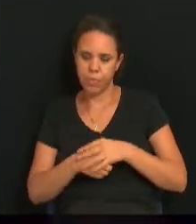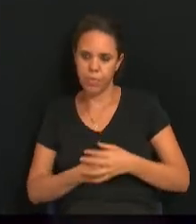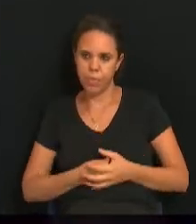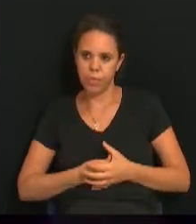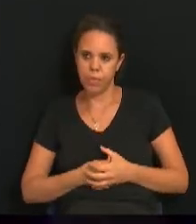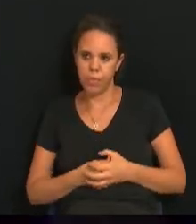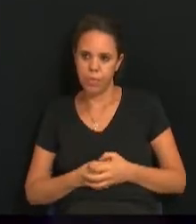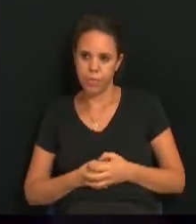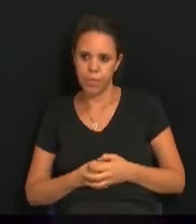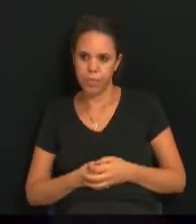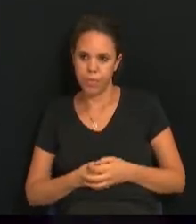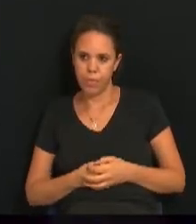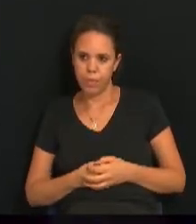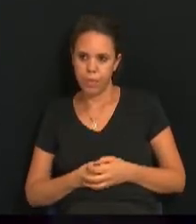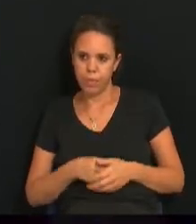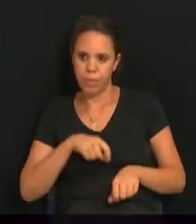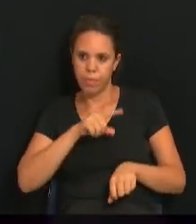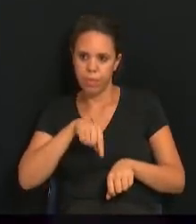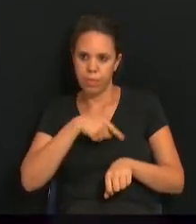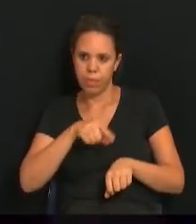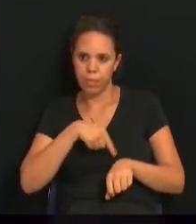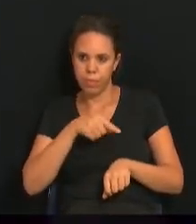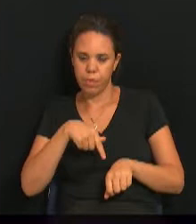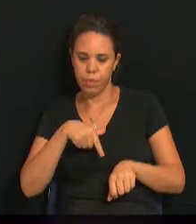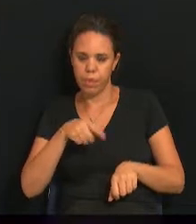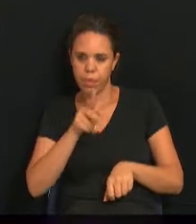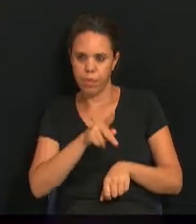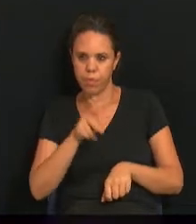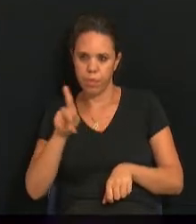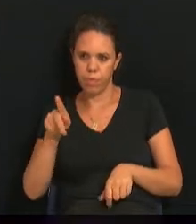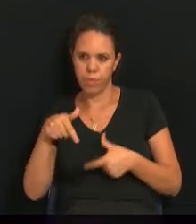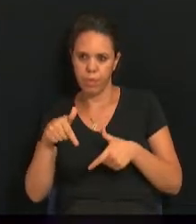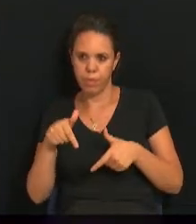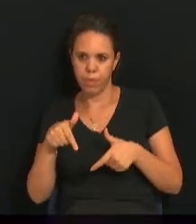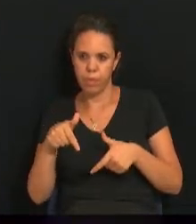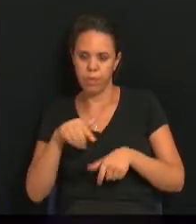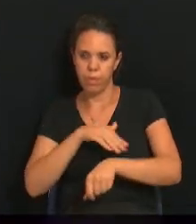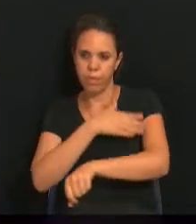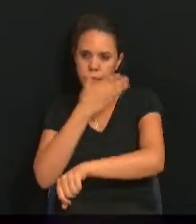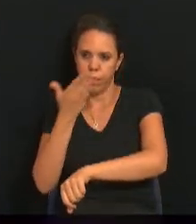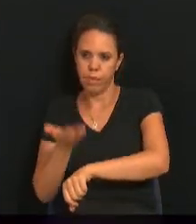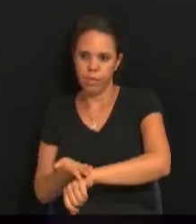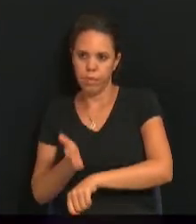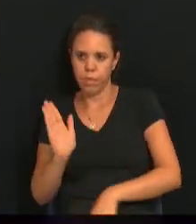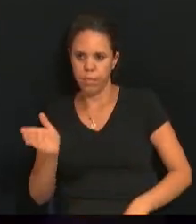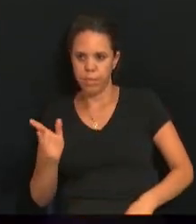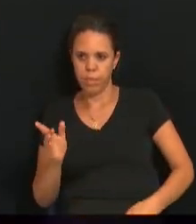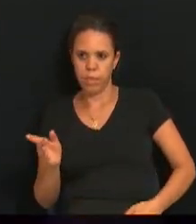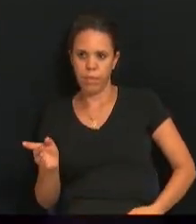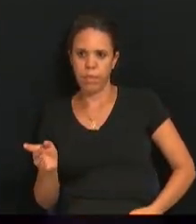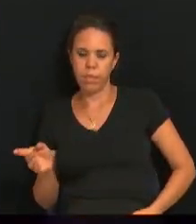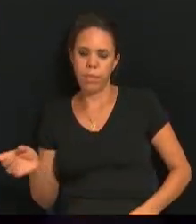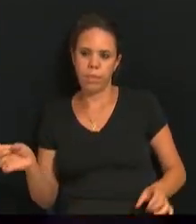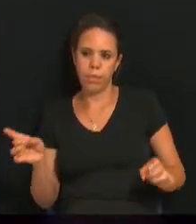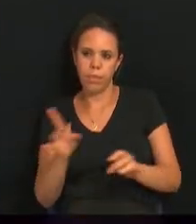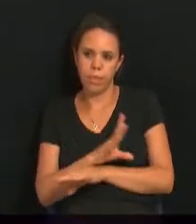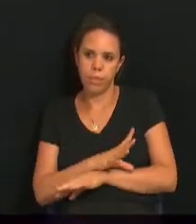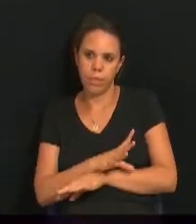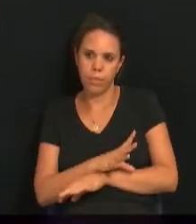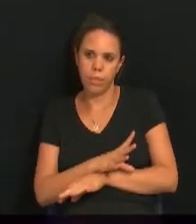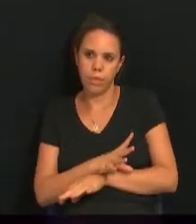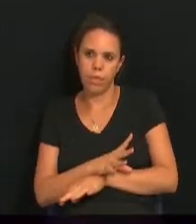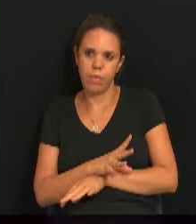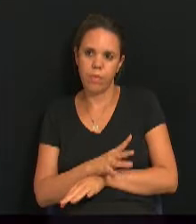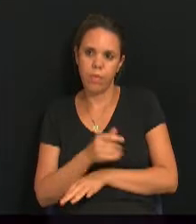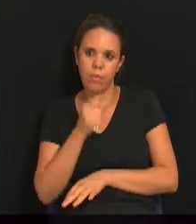e a jornada dos professores das escolas integrais já teria cumprido, e que estaria num processo ainda